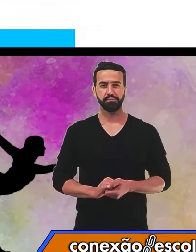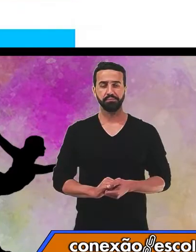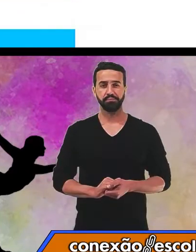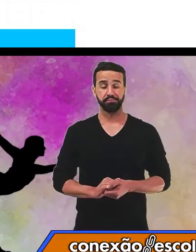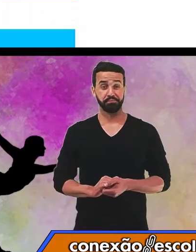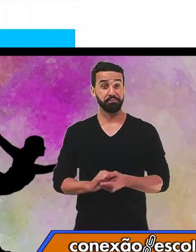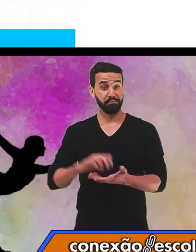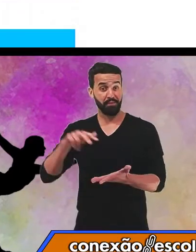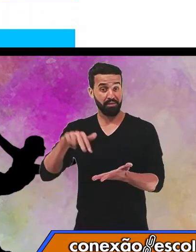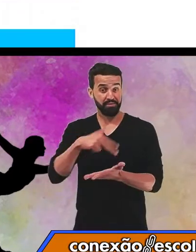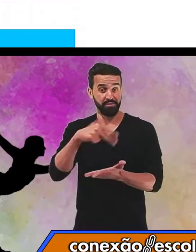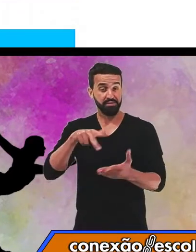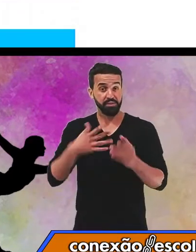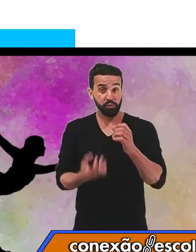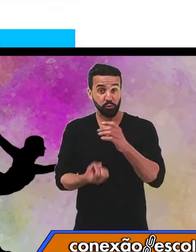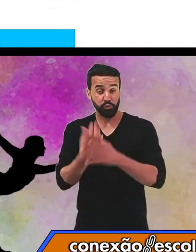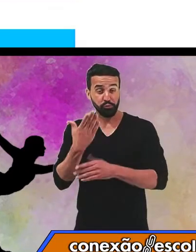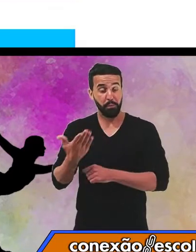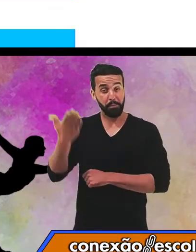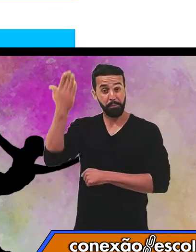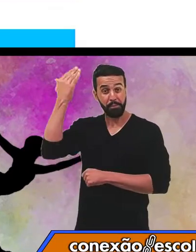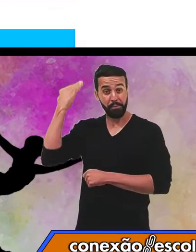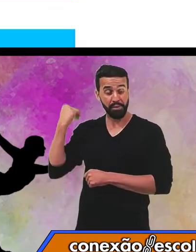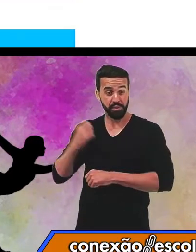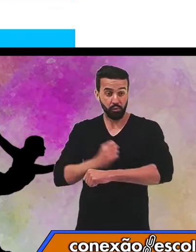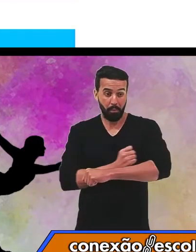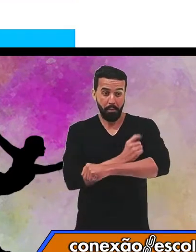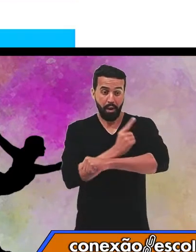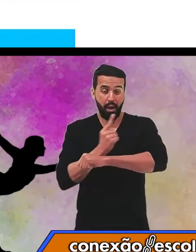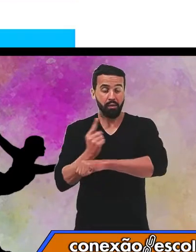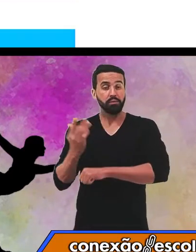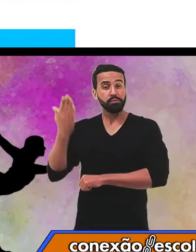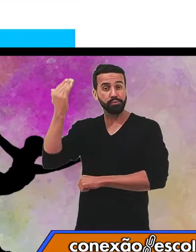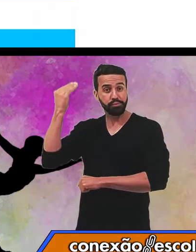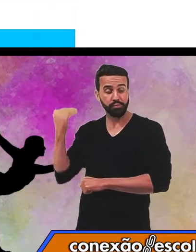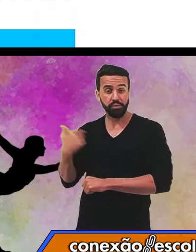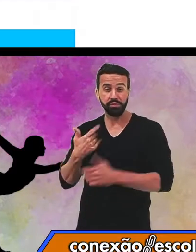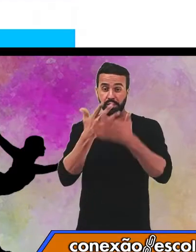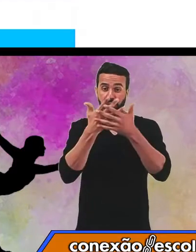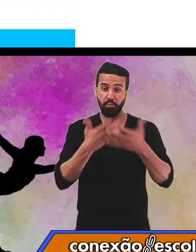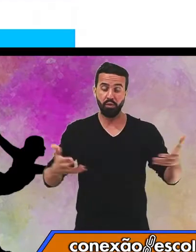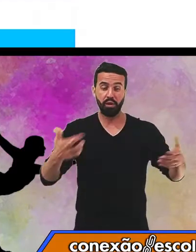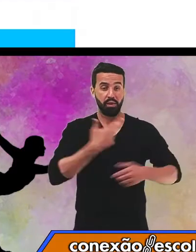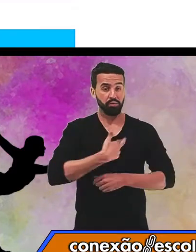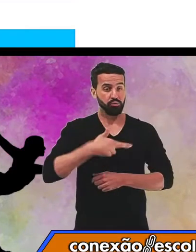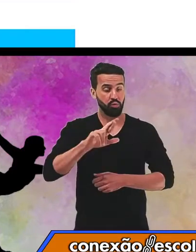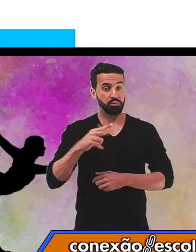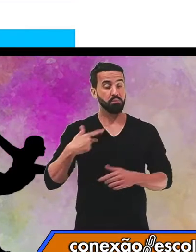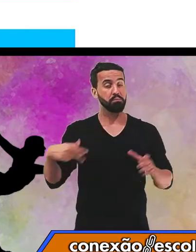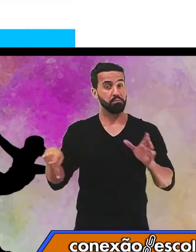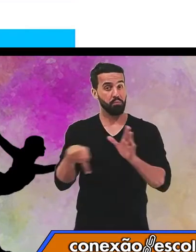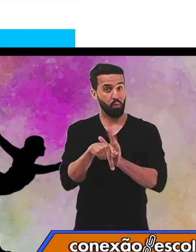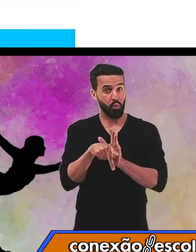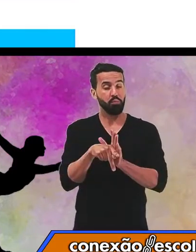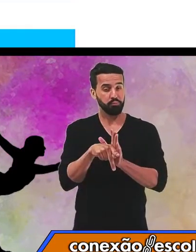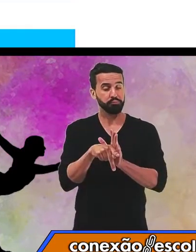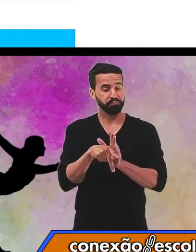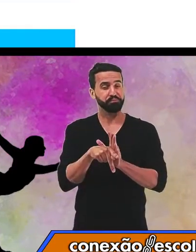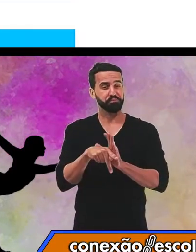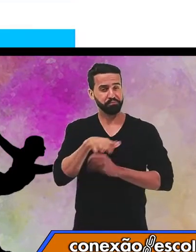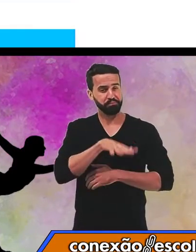A dança surgiu ainda na pré-história, nas cerimônias religiosas praticadas na época.